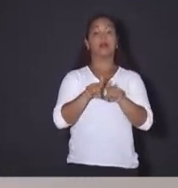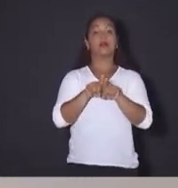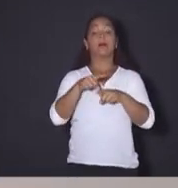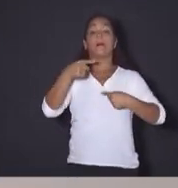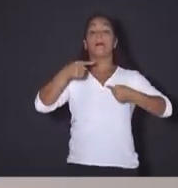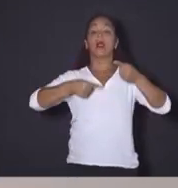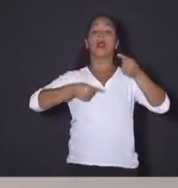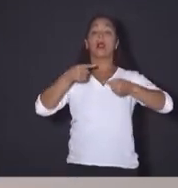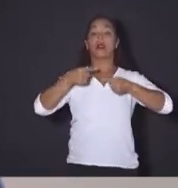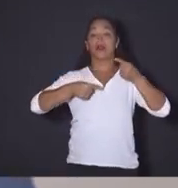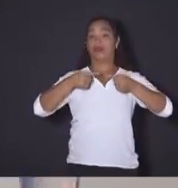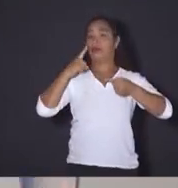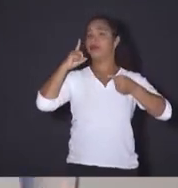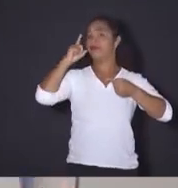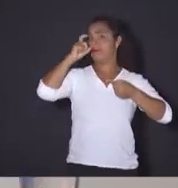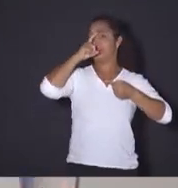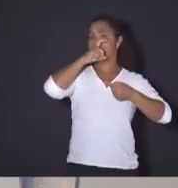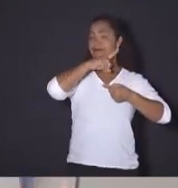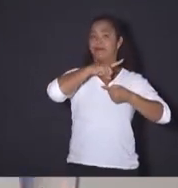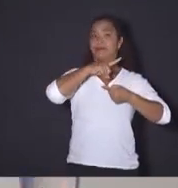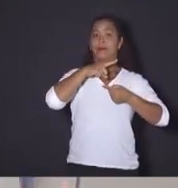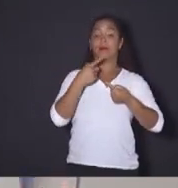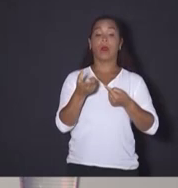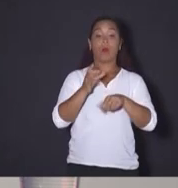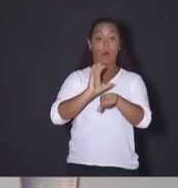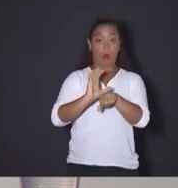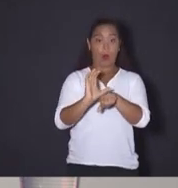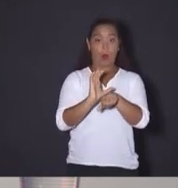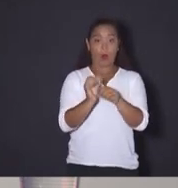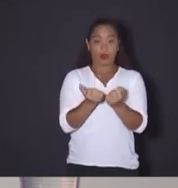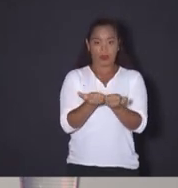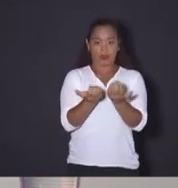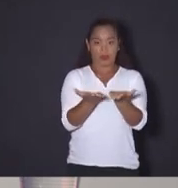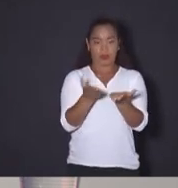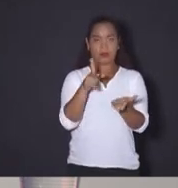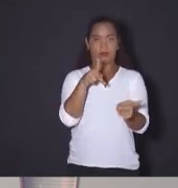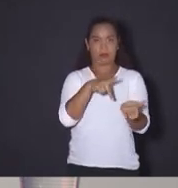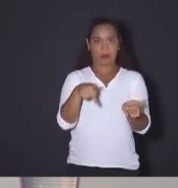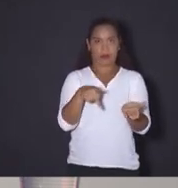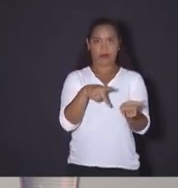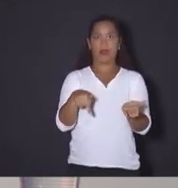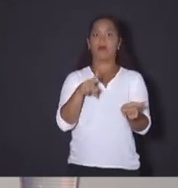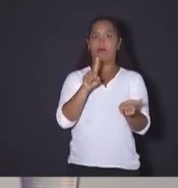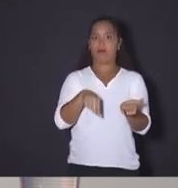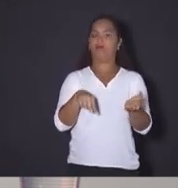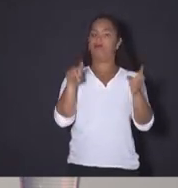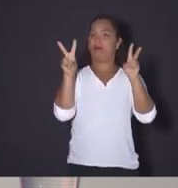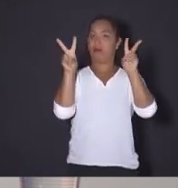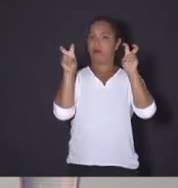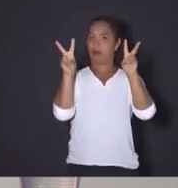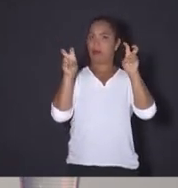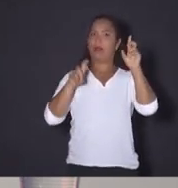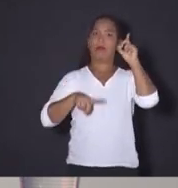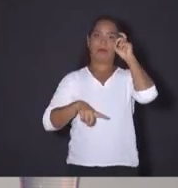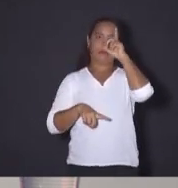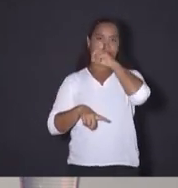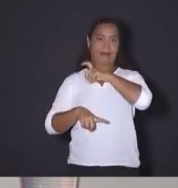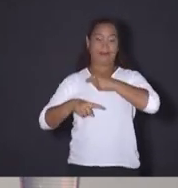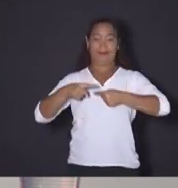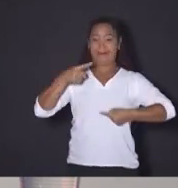desta temática a formação de professores ela é o tema polêmico é um campo de disputa